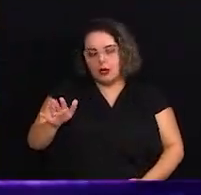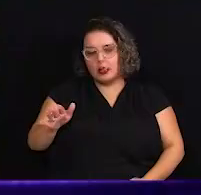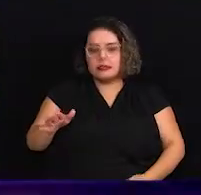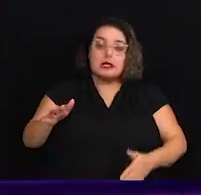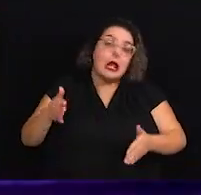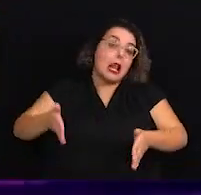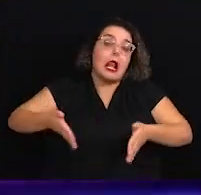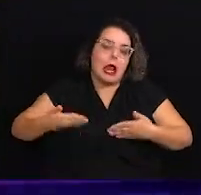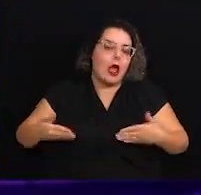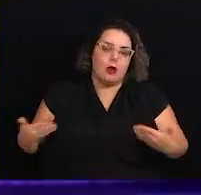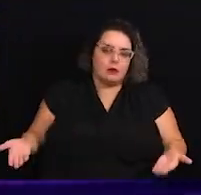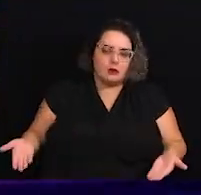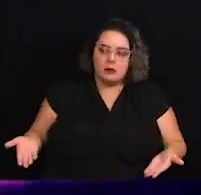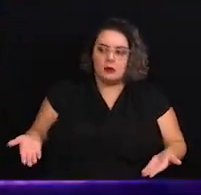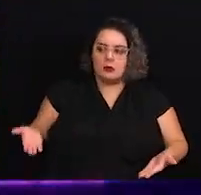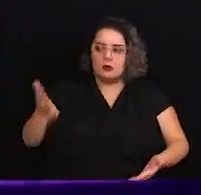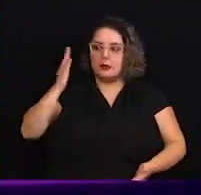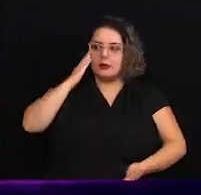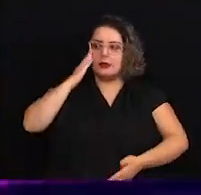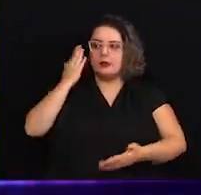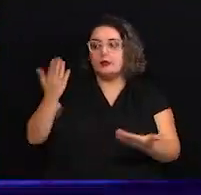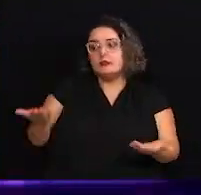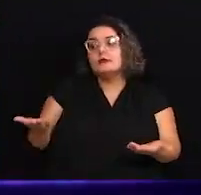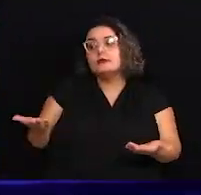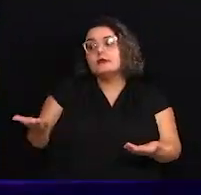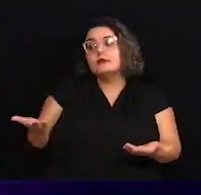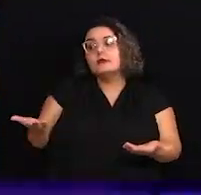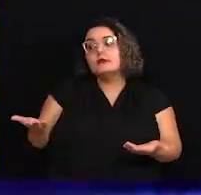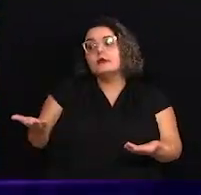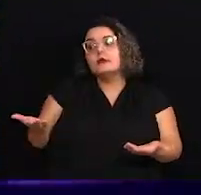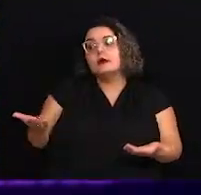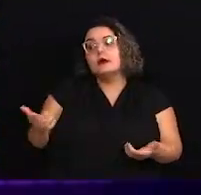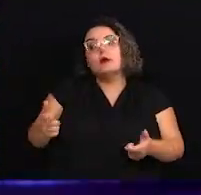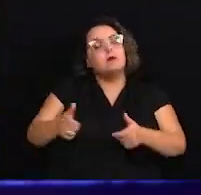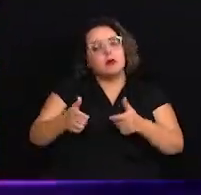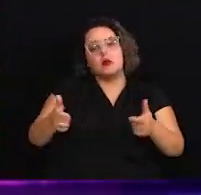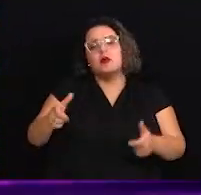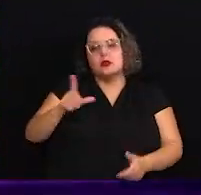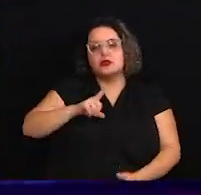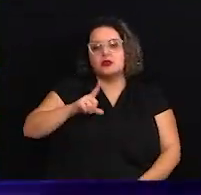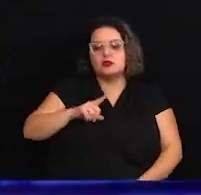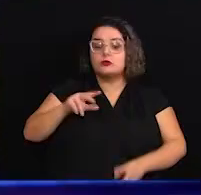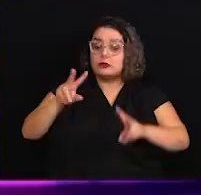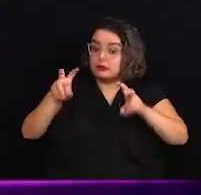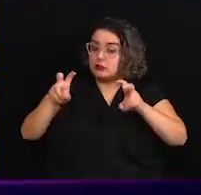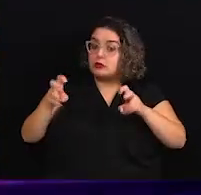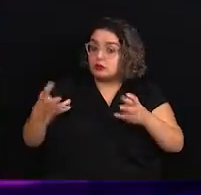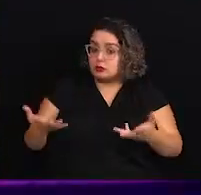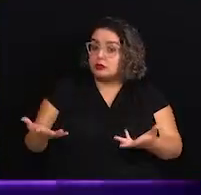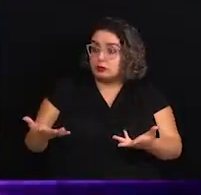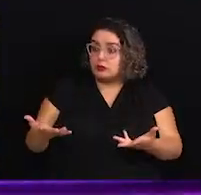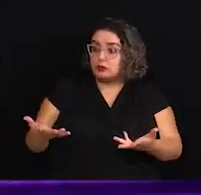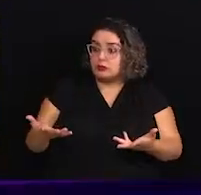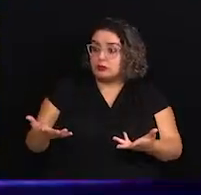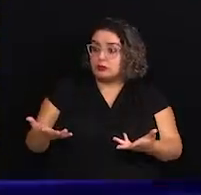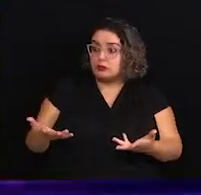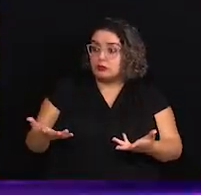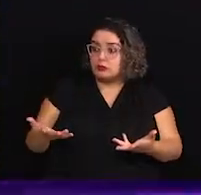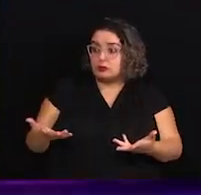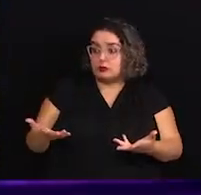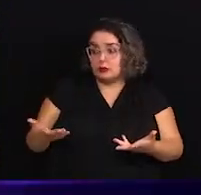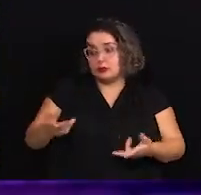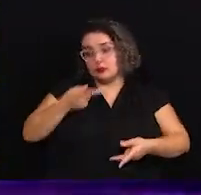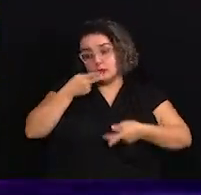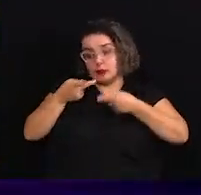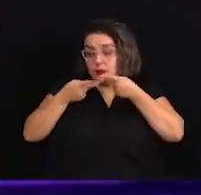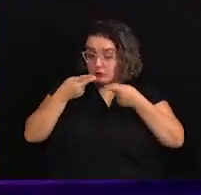assim. Entendeu? Então, a maior dificuldade que eu tive realmente foi lidar com o tema, inclusive de questão emocionalmente